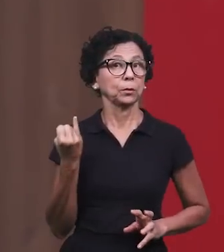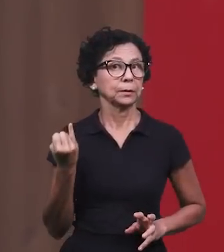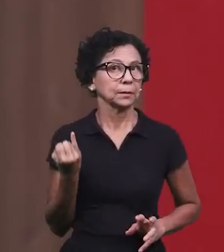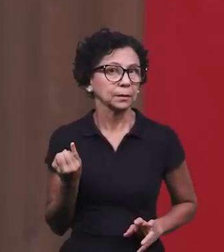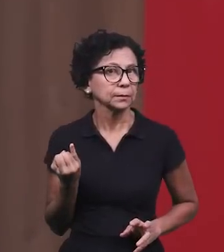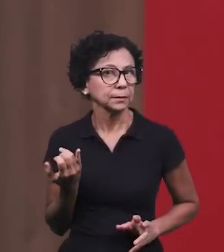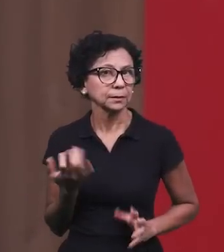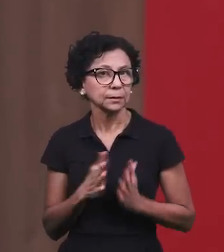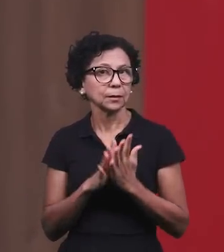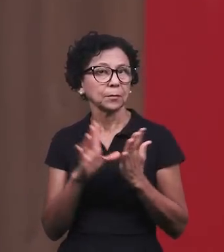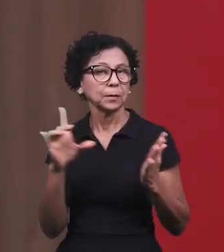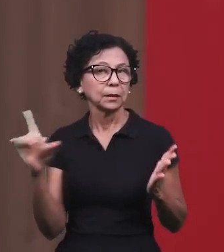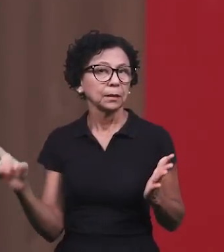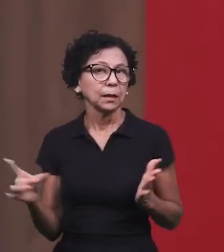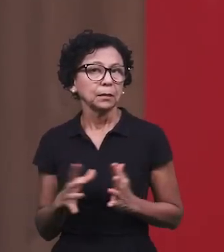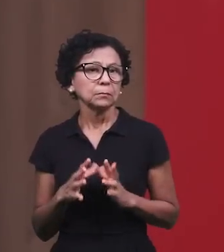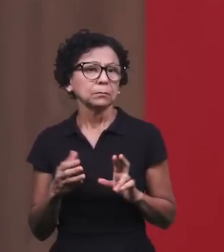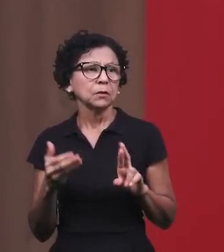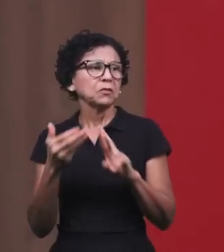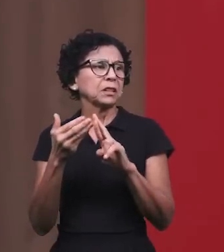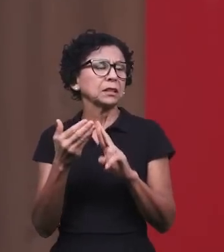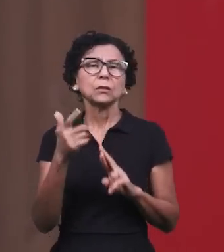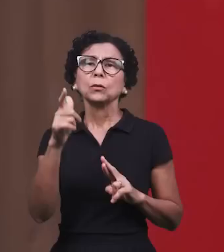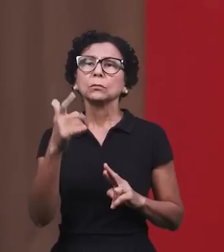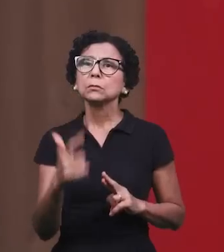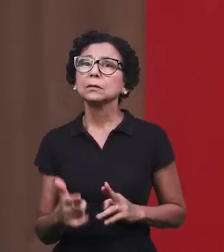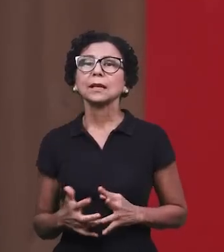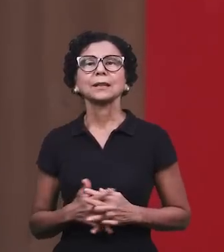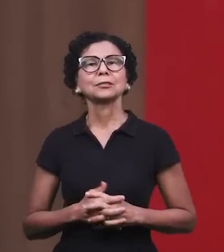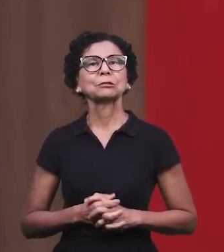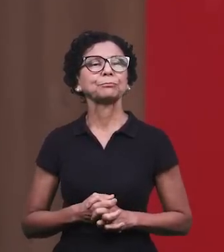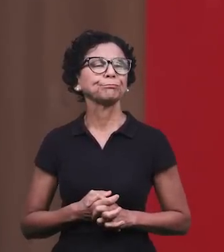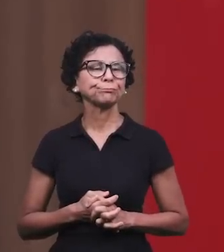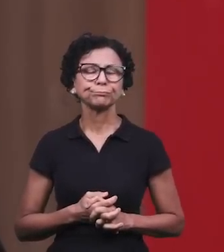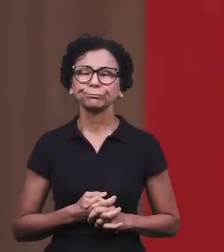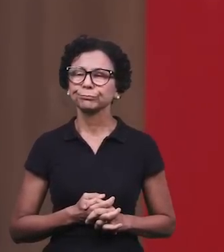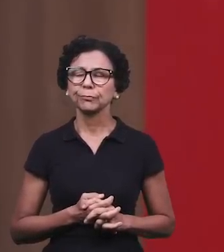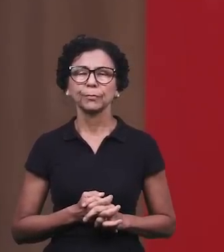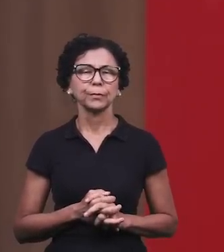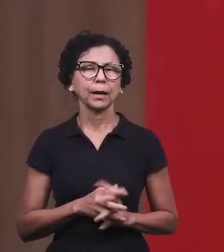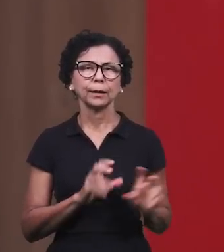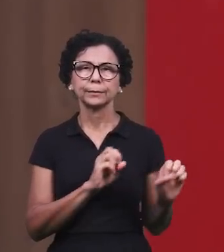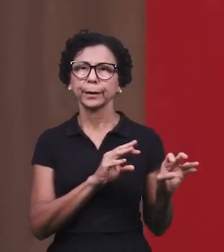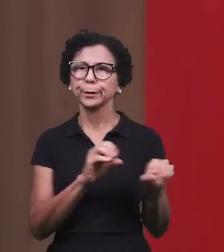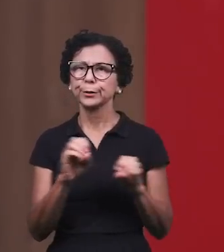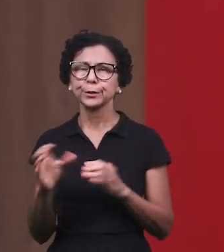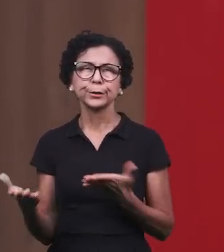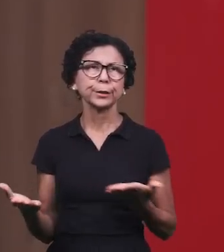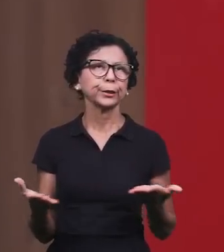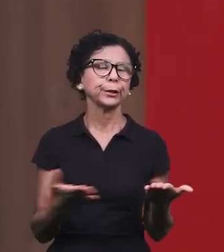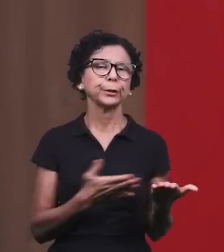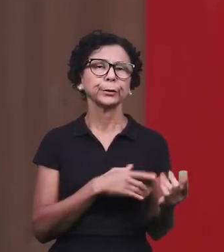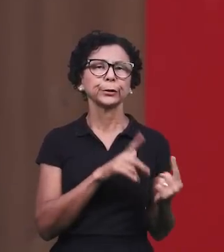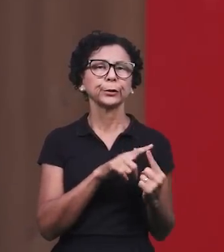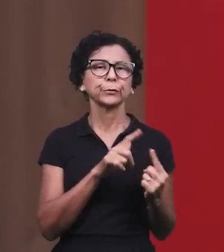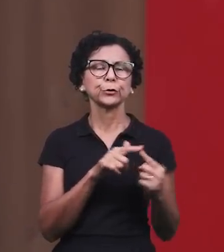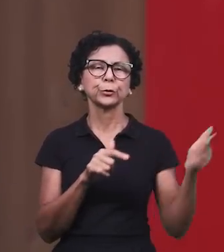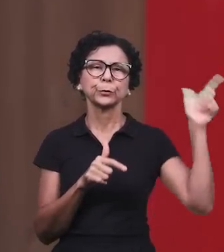da palavra, que nós não temos nenhuma outra referência a não ser ela. Não tem nenhuma palavra, nenhum ensino, nenhum tipo